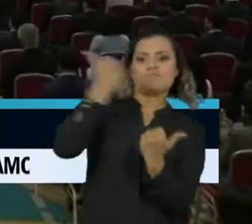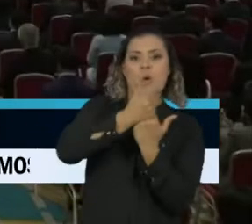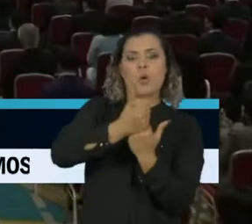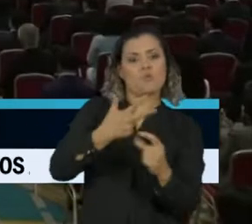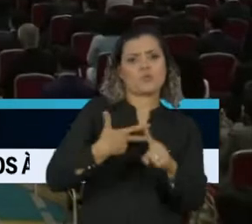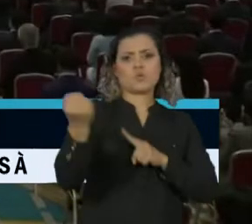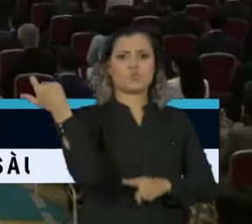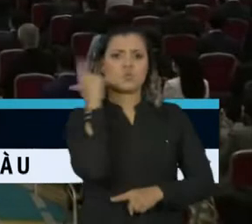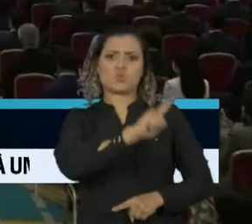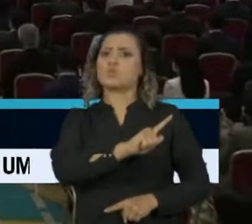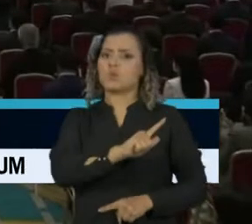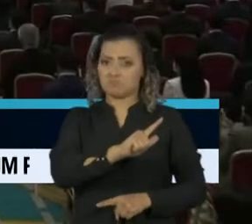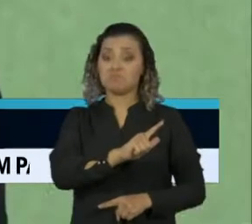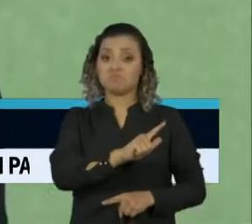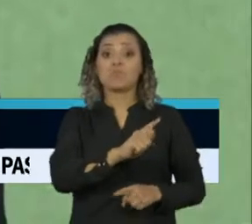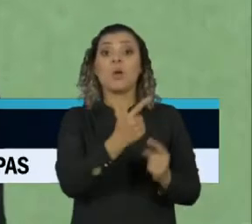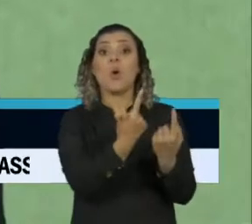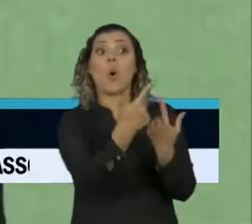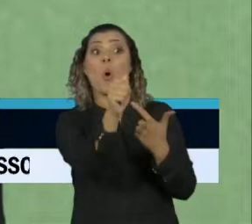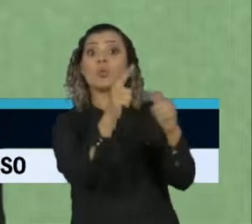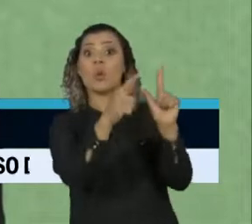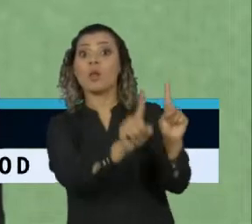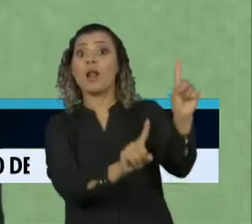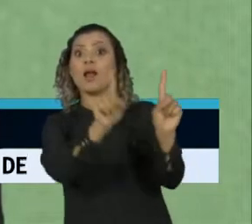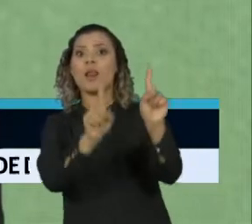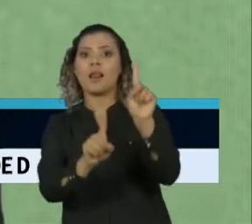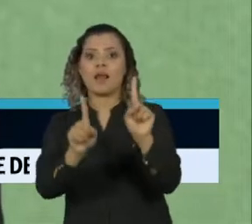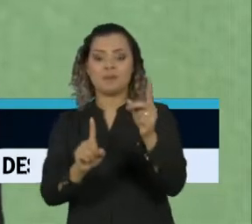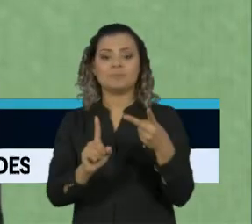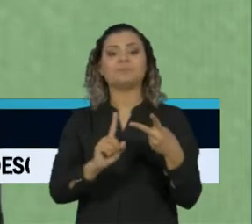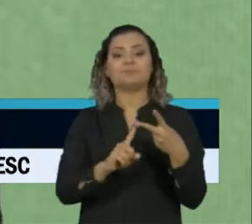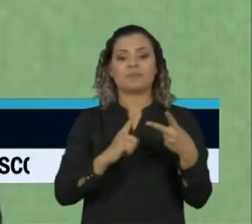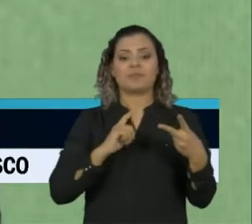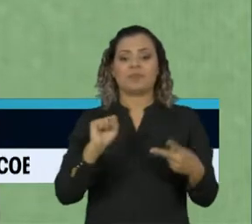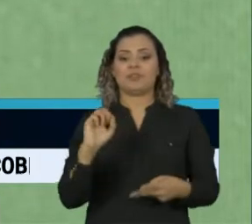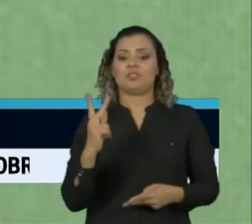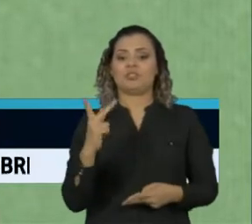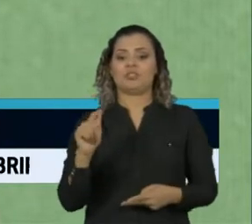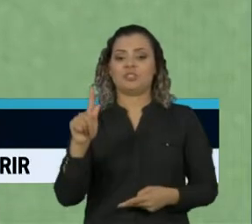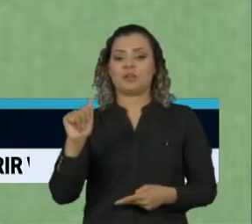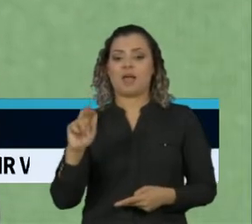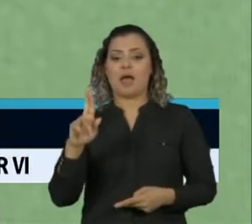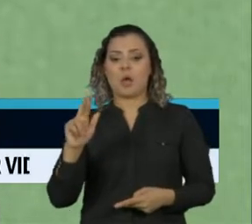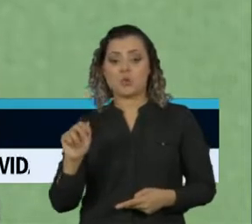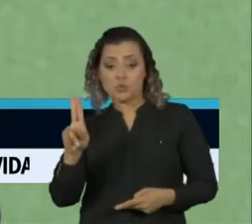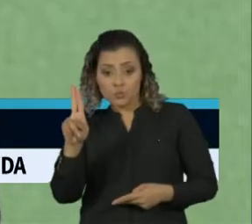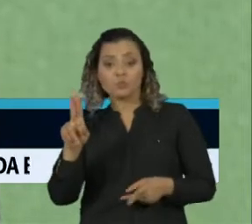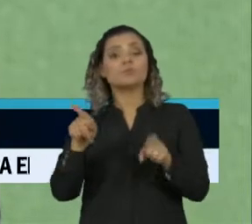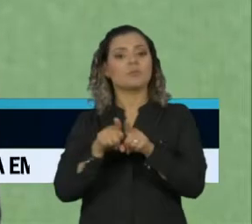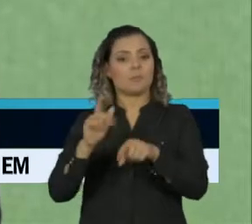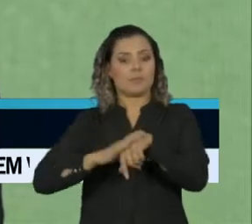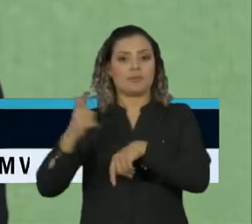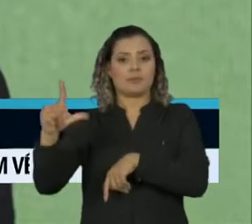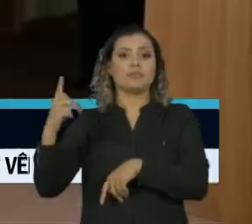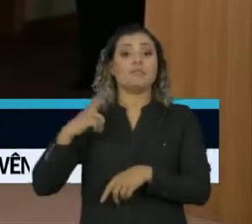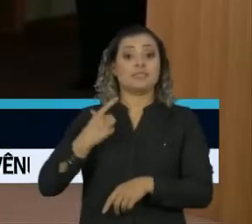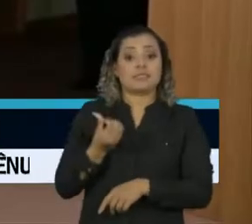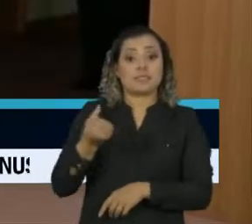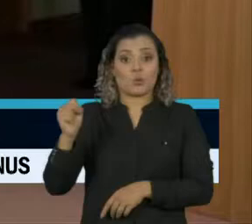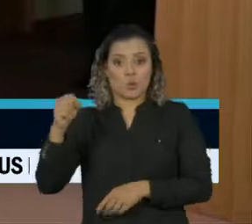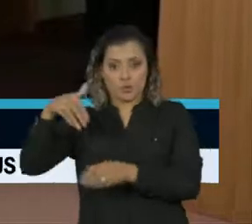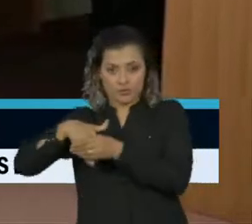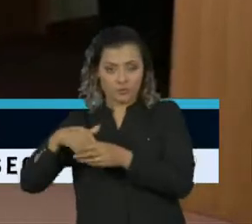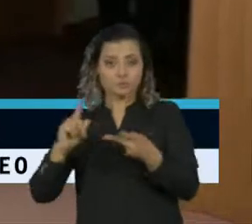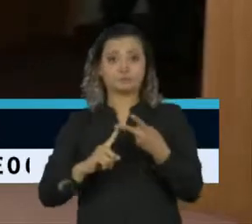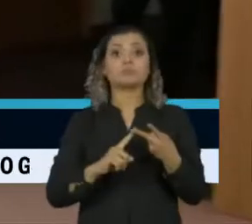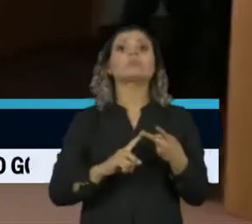vitória esmagadora sobre seus adversários cheguei no e Chiba ex-ministro da Defesa que teve 68 votos